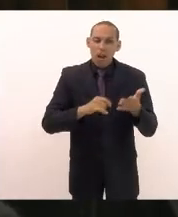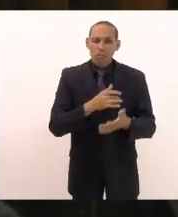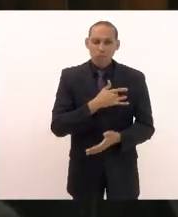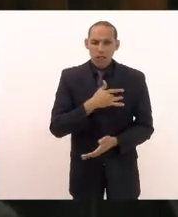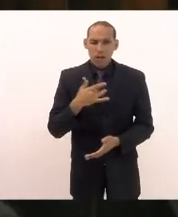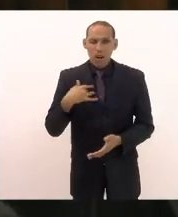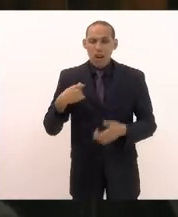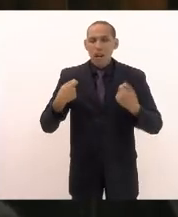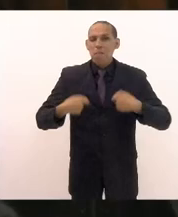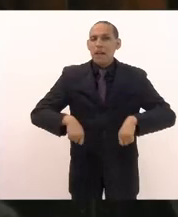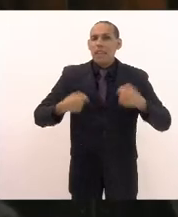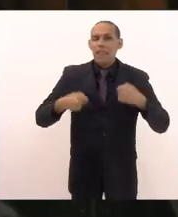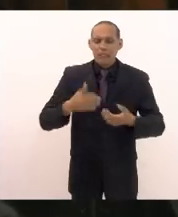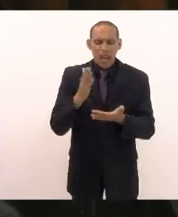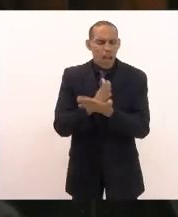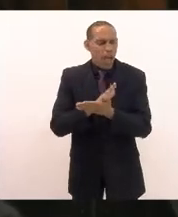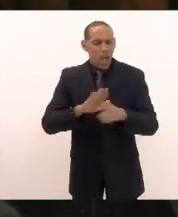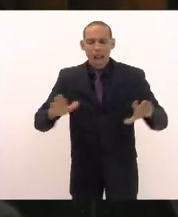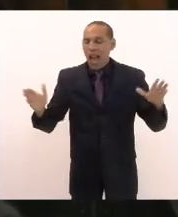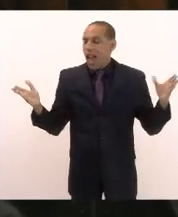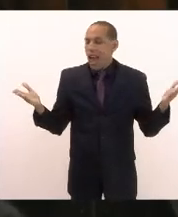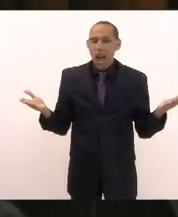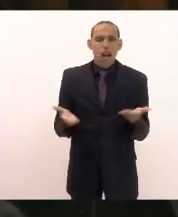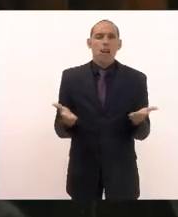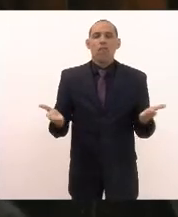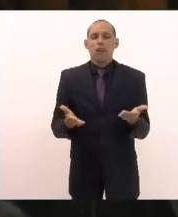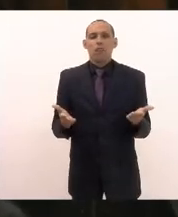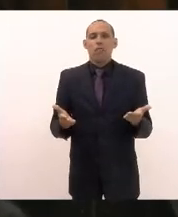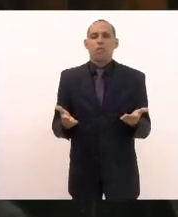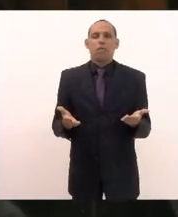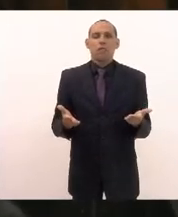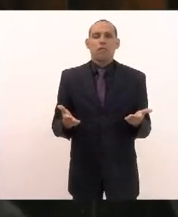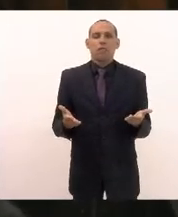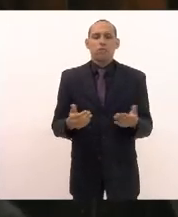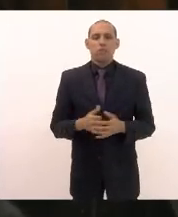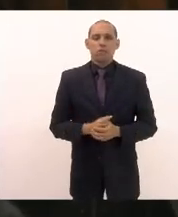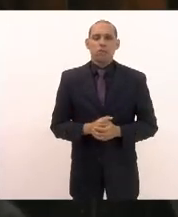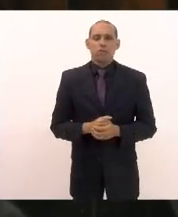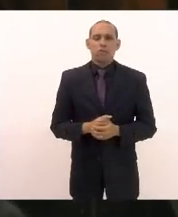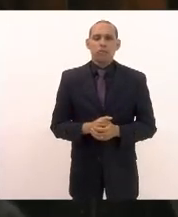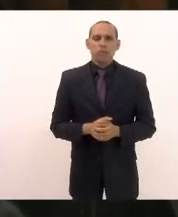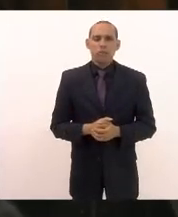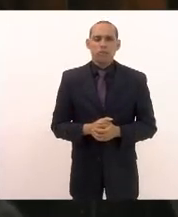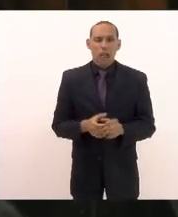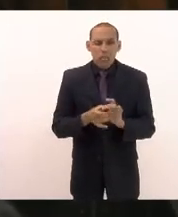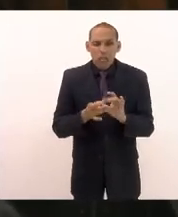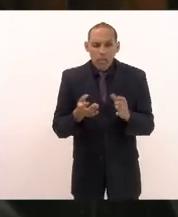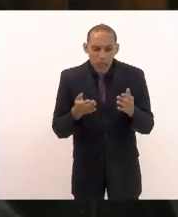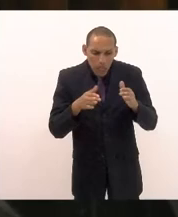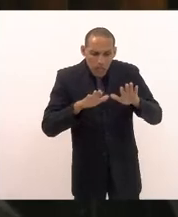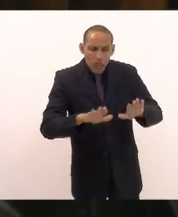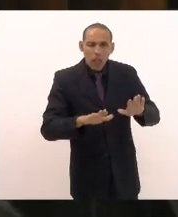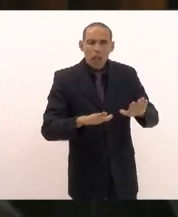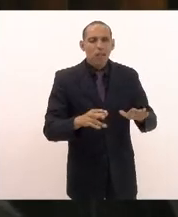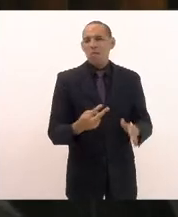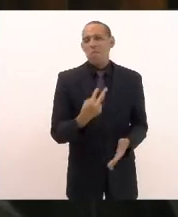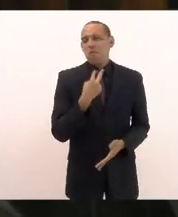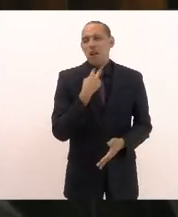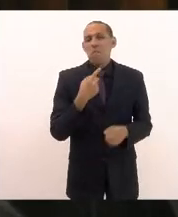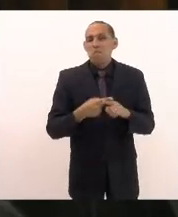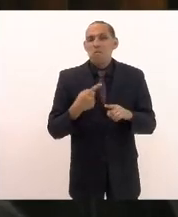que ter fim imediato, sem nenhuma condição sendo colocada, porque ele é